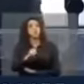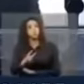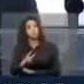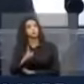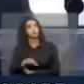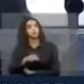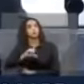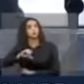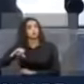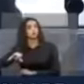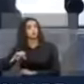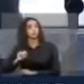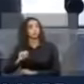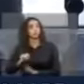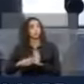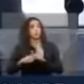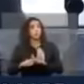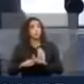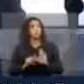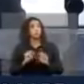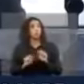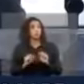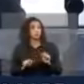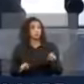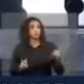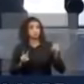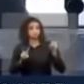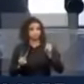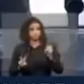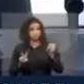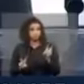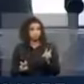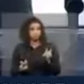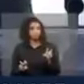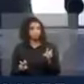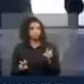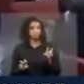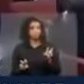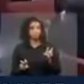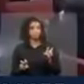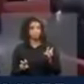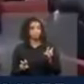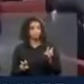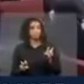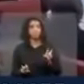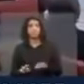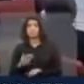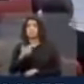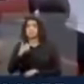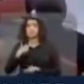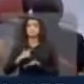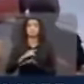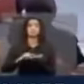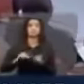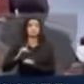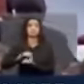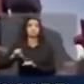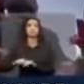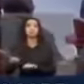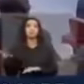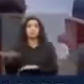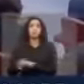9.8882/99 diz textualmente que, abre aspas, não será admitida arguição de descumprimento de